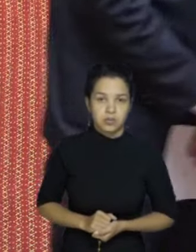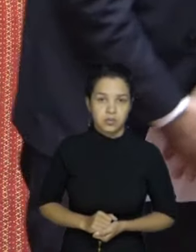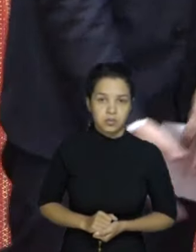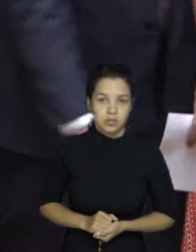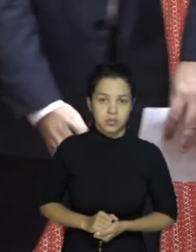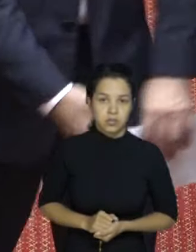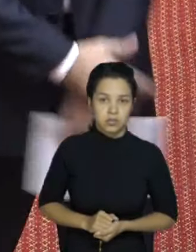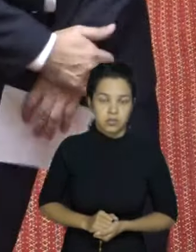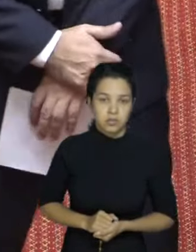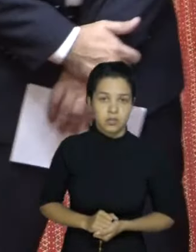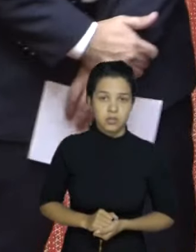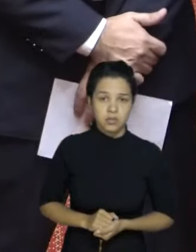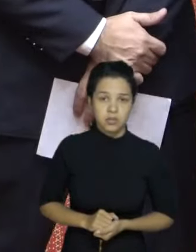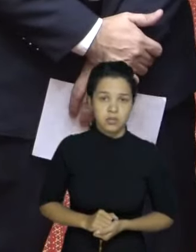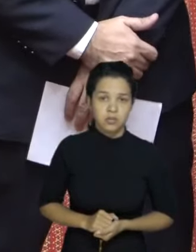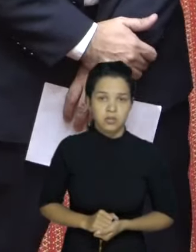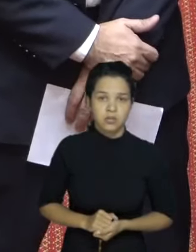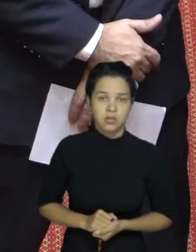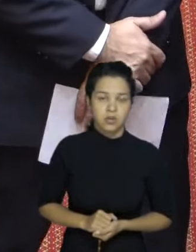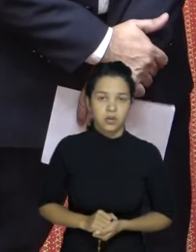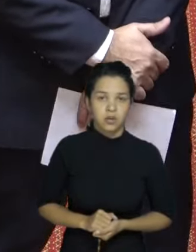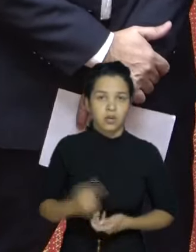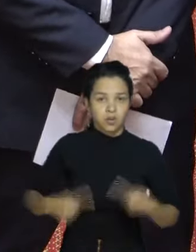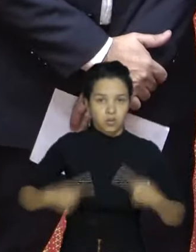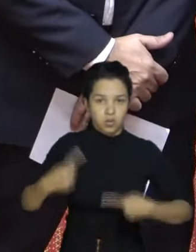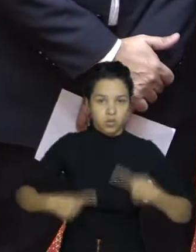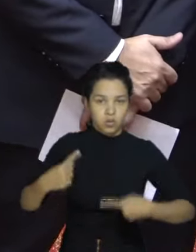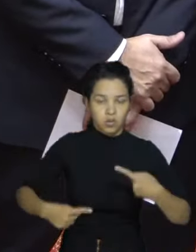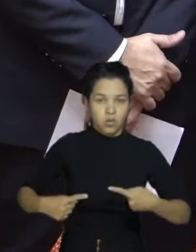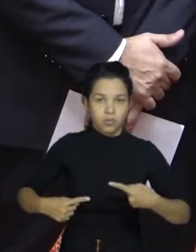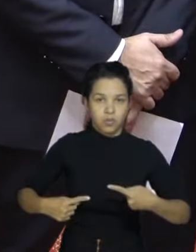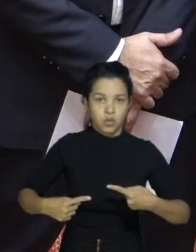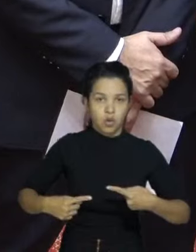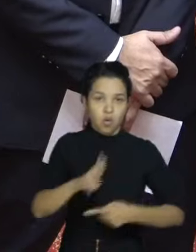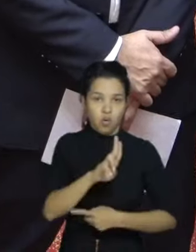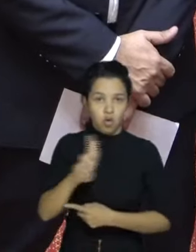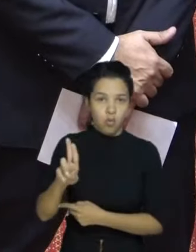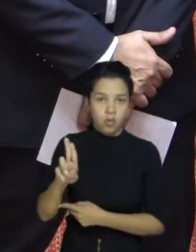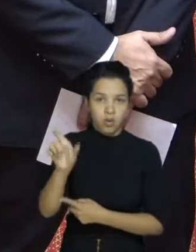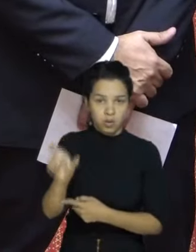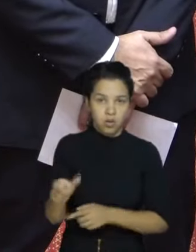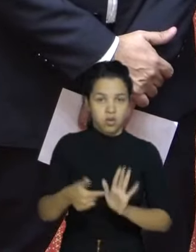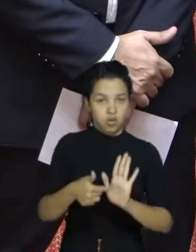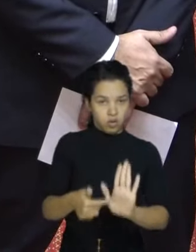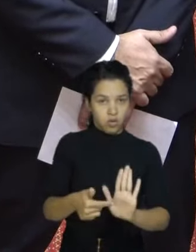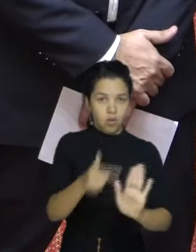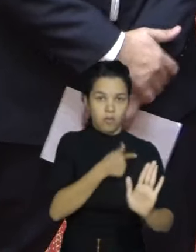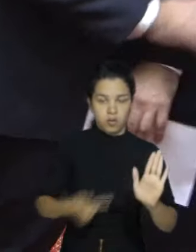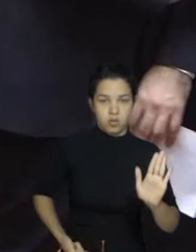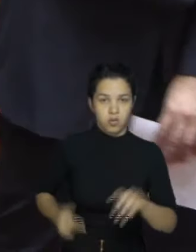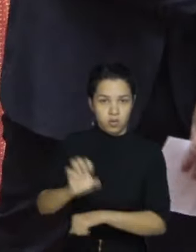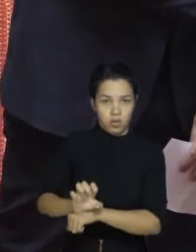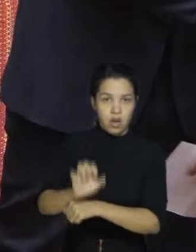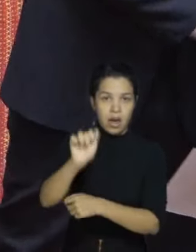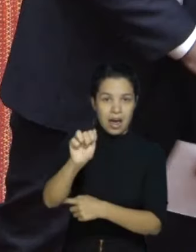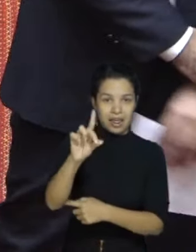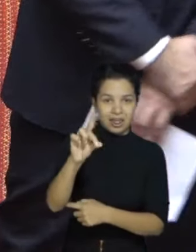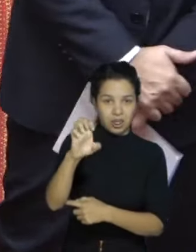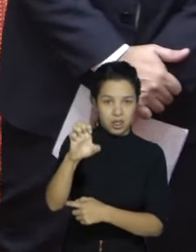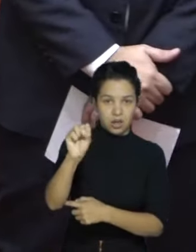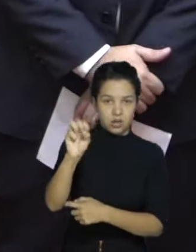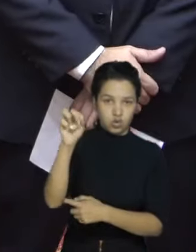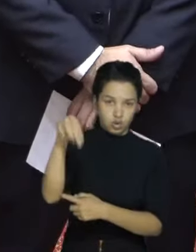sabatinar o nome indicado pelo senhor governador do Estado Anderson flores para o para